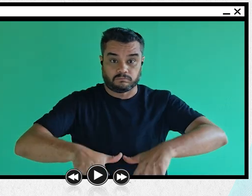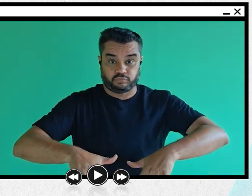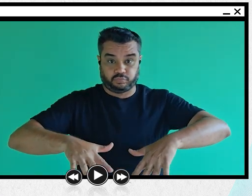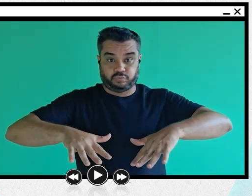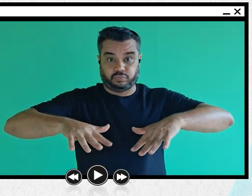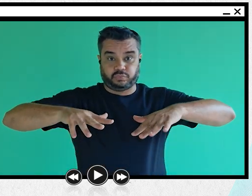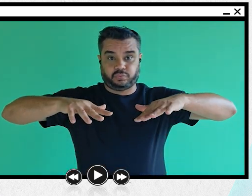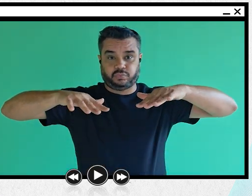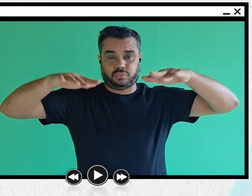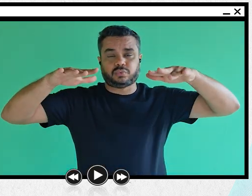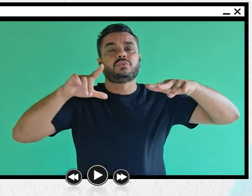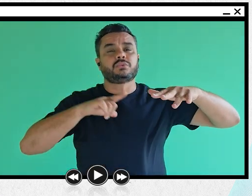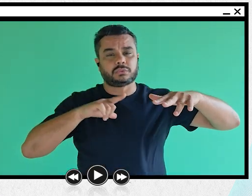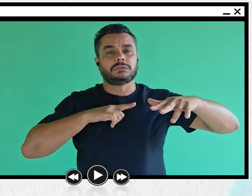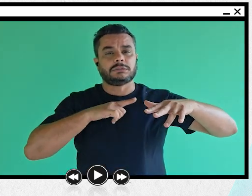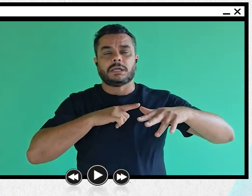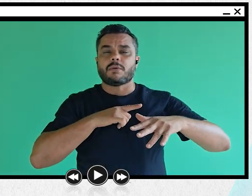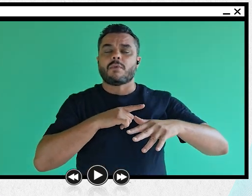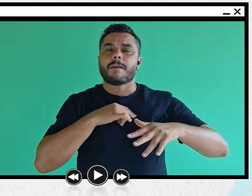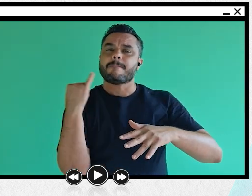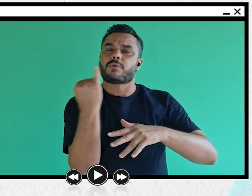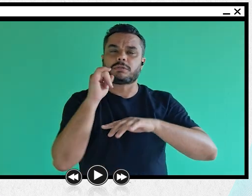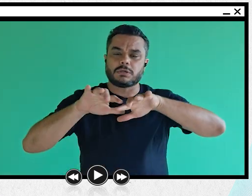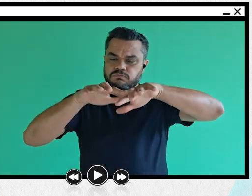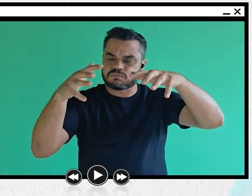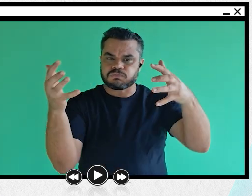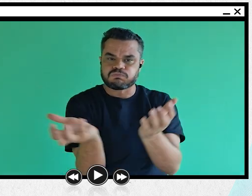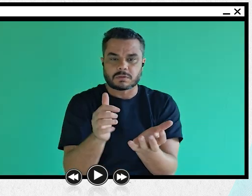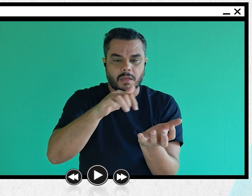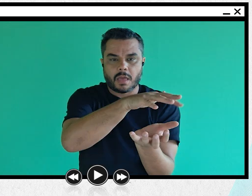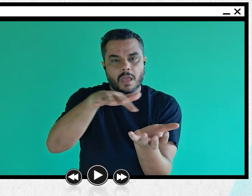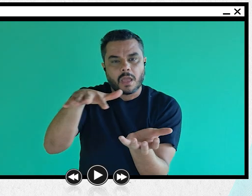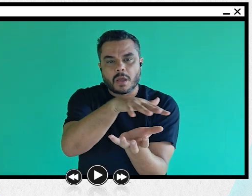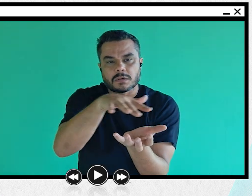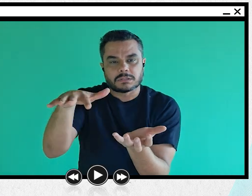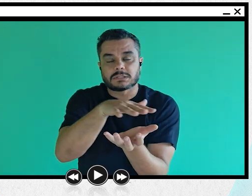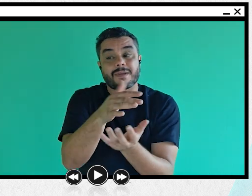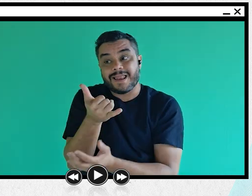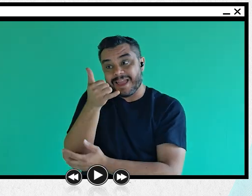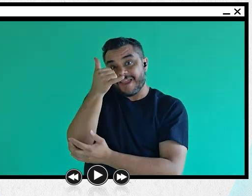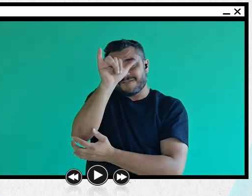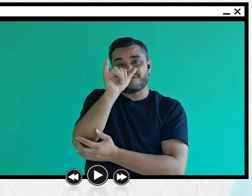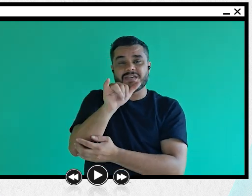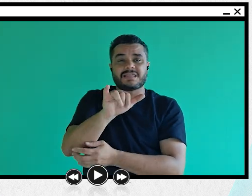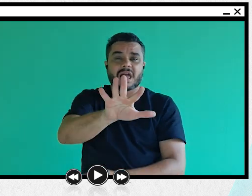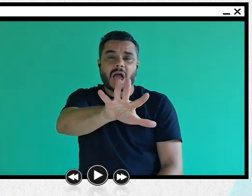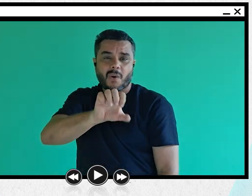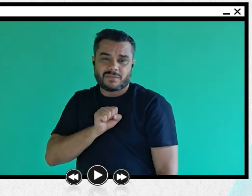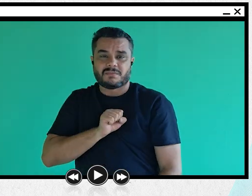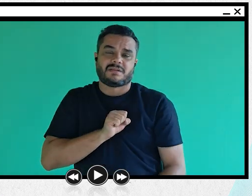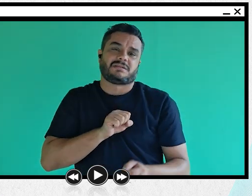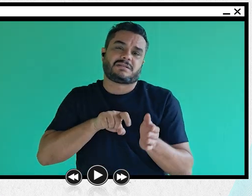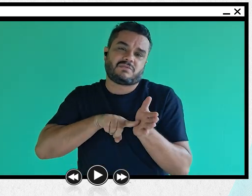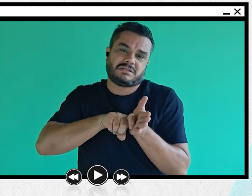importante papel ecossistêmico, né? Então ele evita, né, a contaminação do corpo d'água e permite, né,